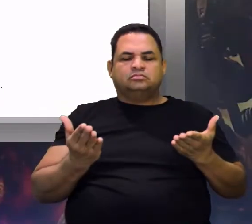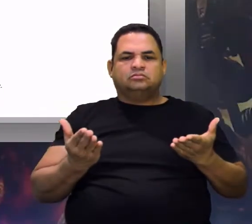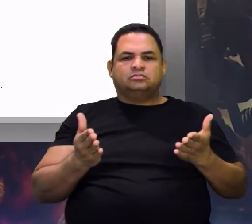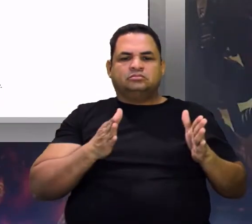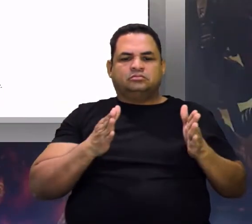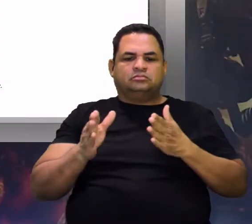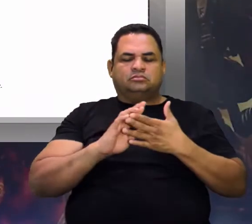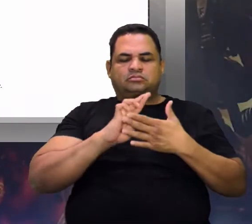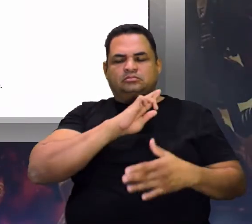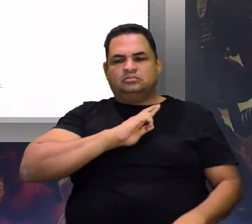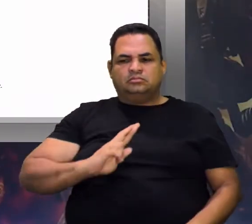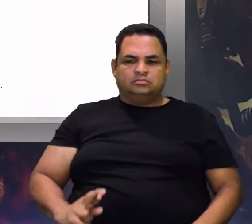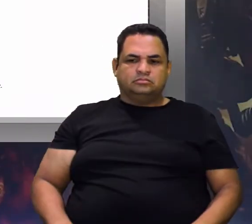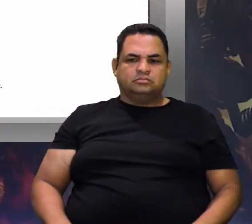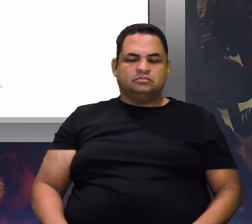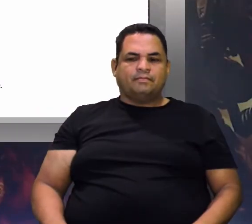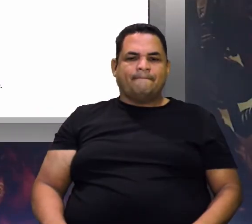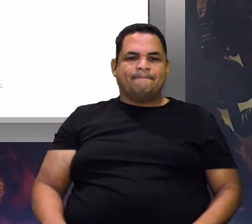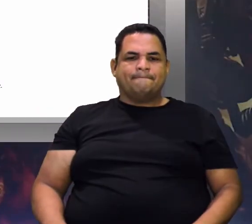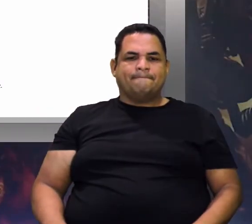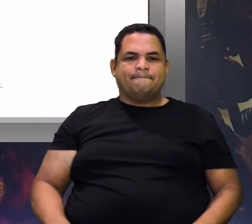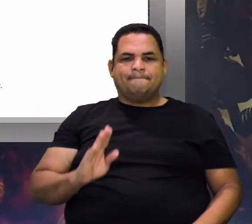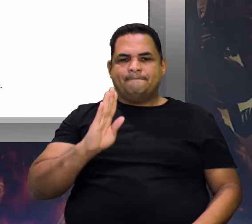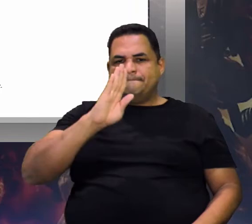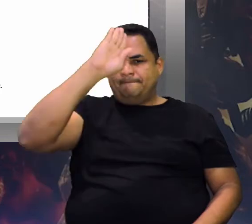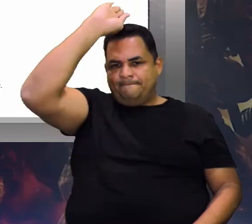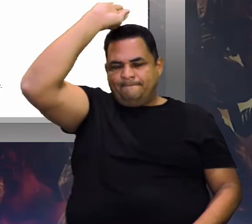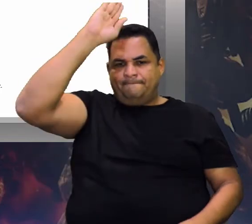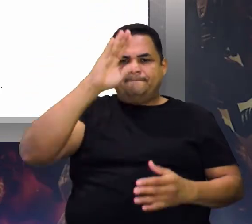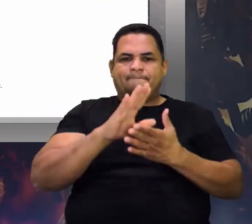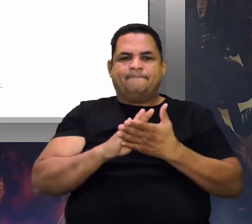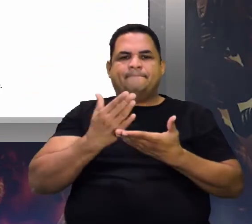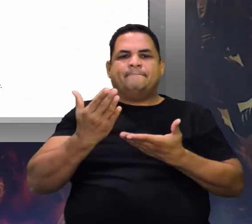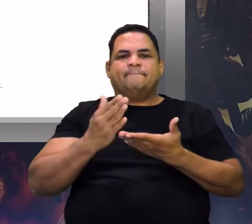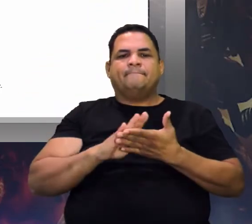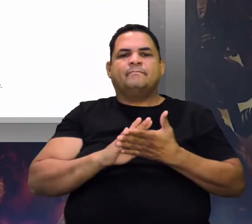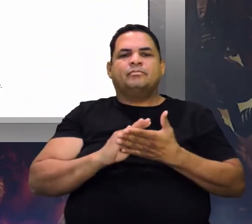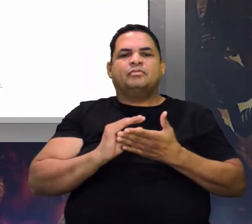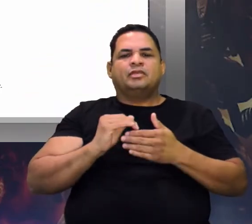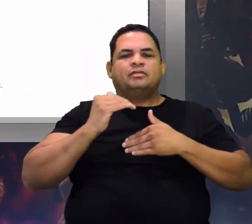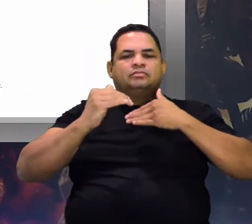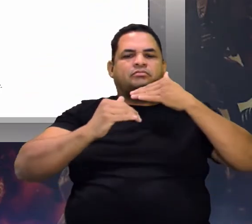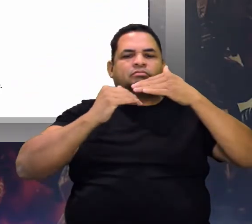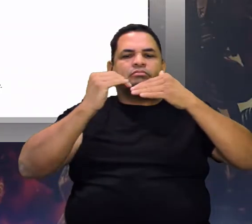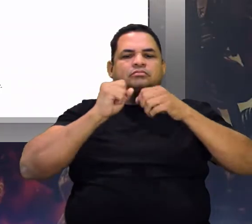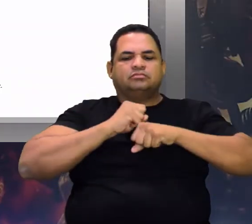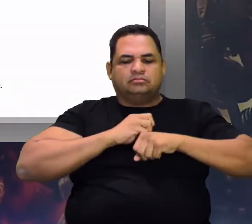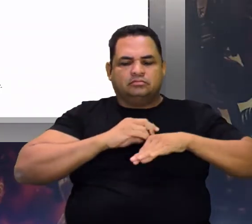período republicano que Roma vai intensificar a sua expansão.